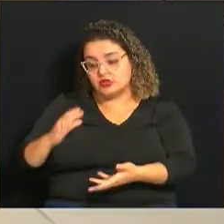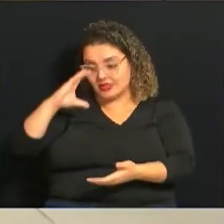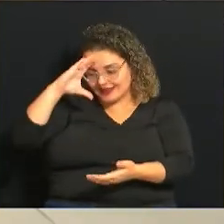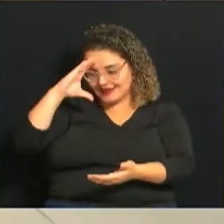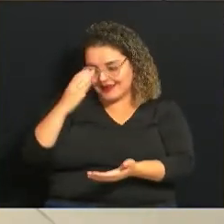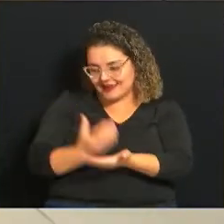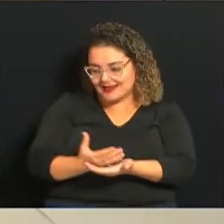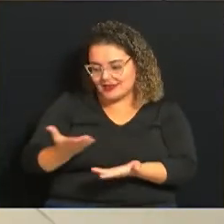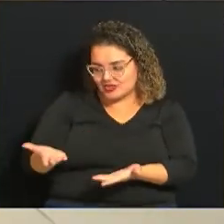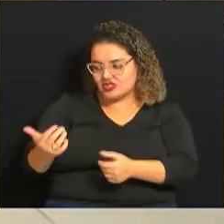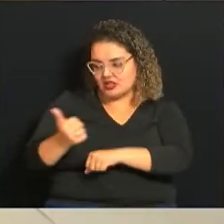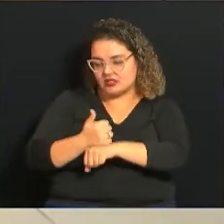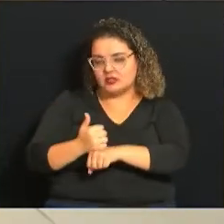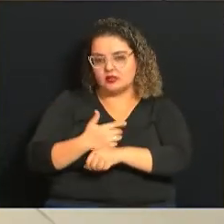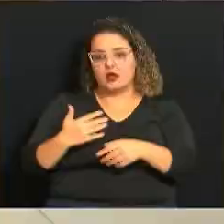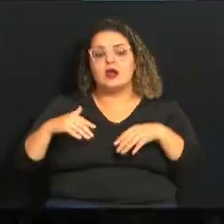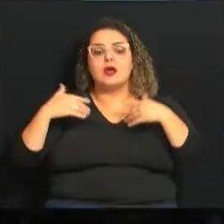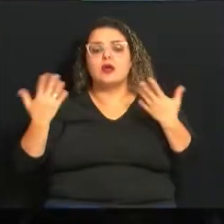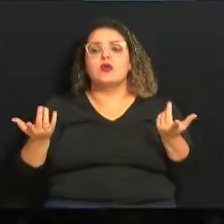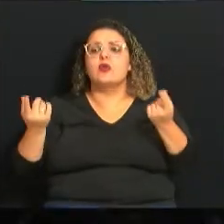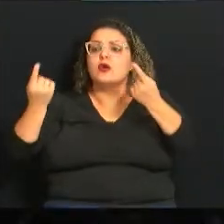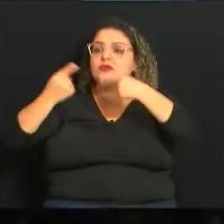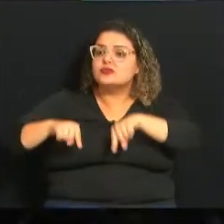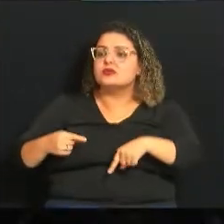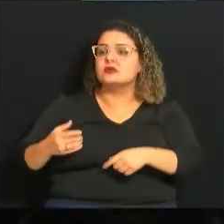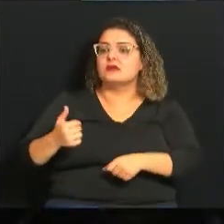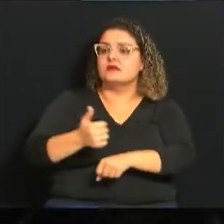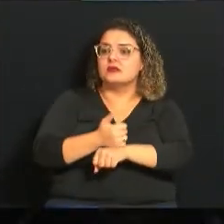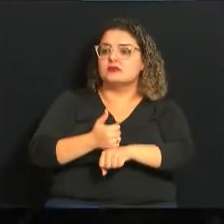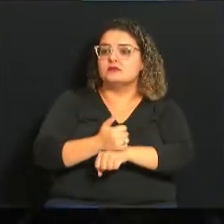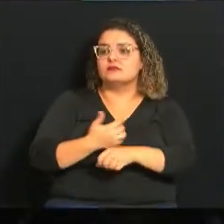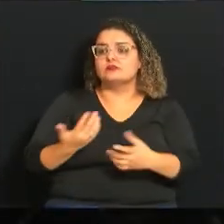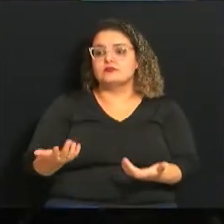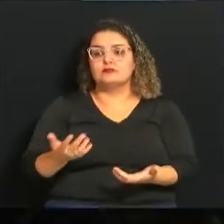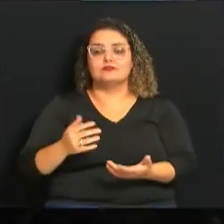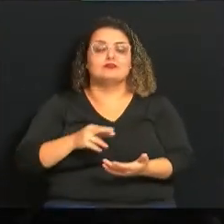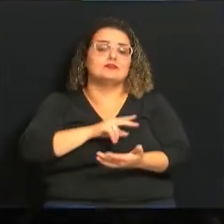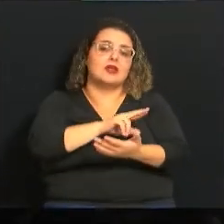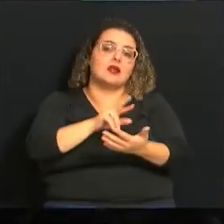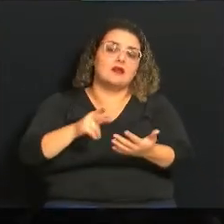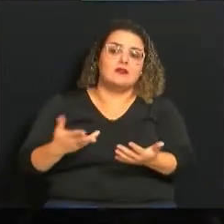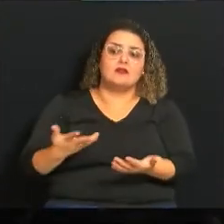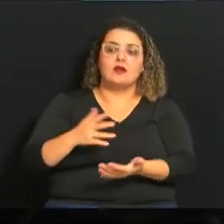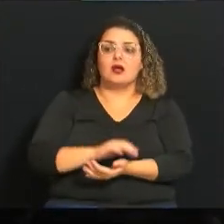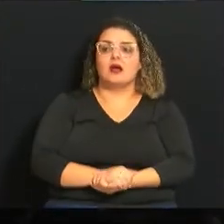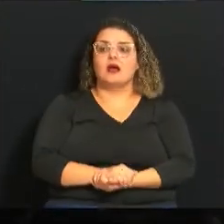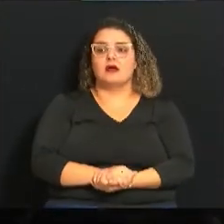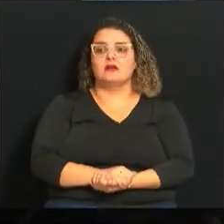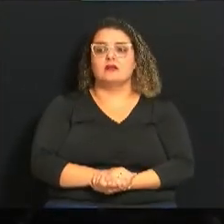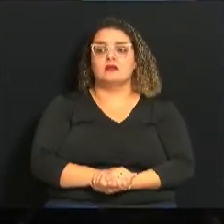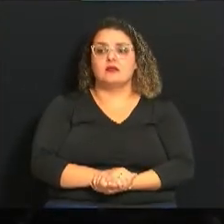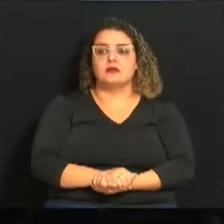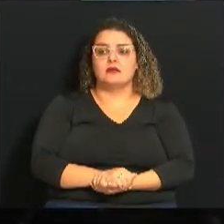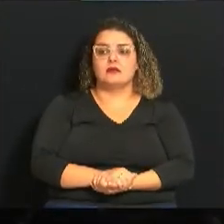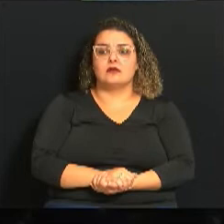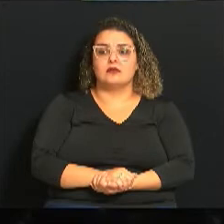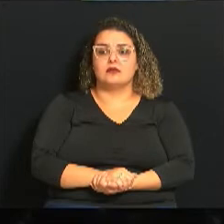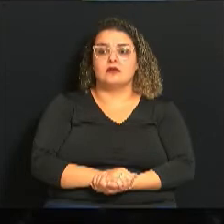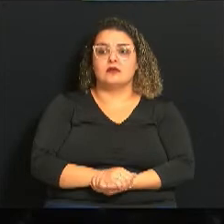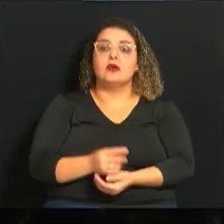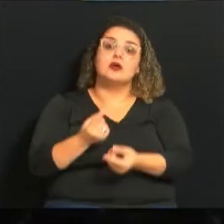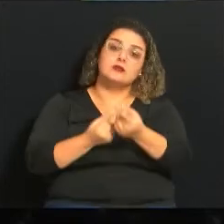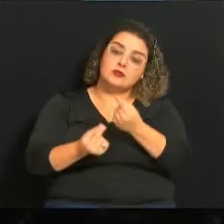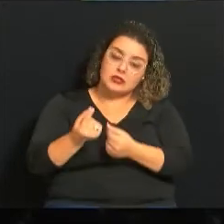principais desafios dessa carreira? Tem muito sobre o que se fala sobre a situação financeira,